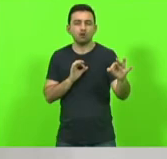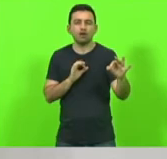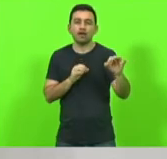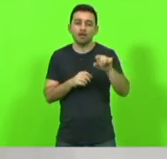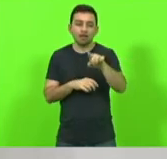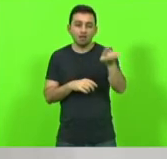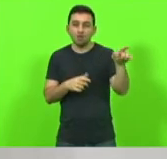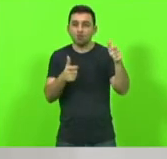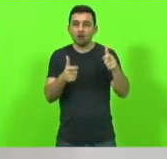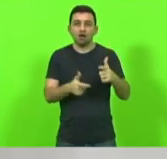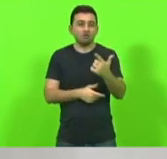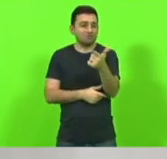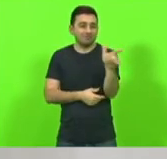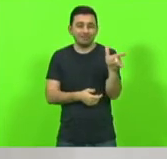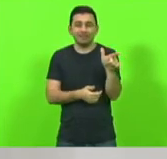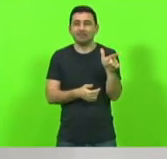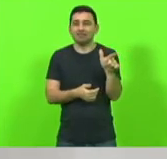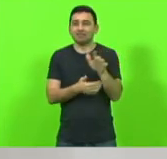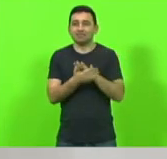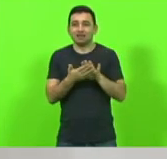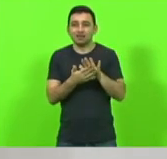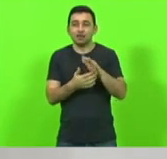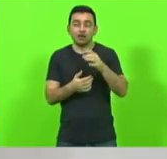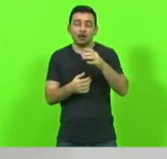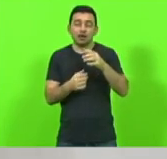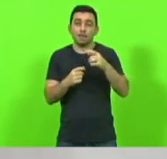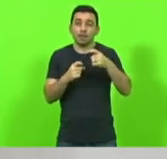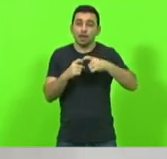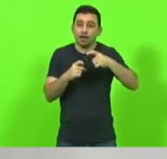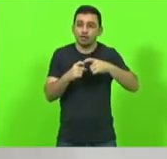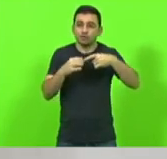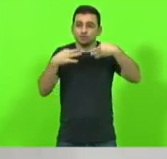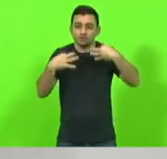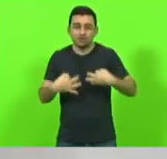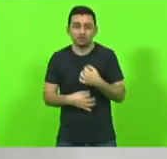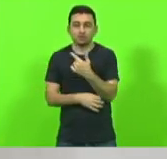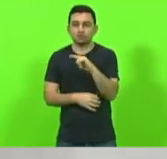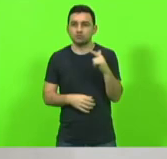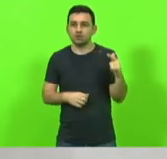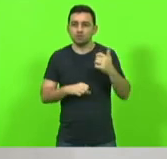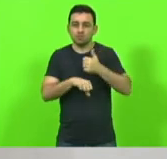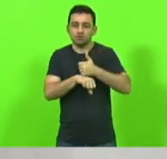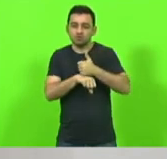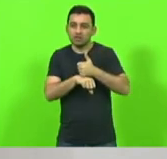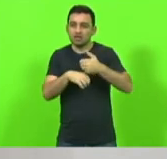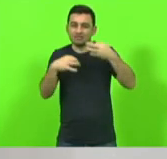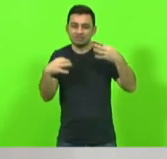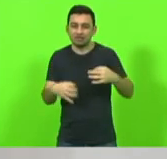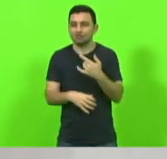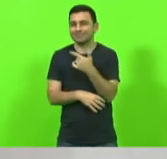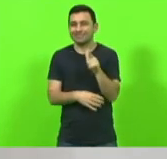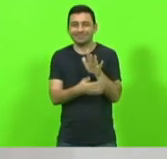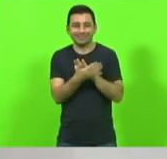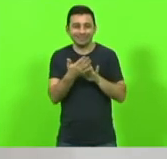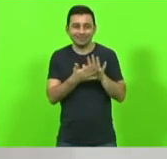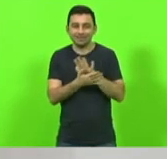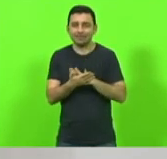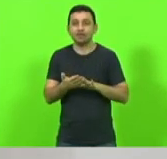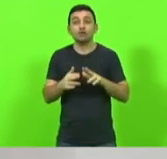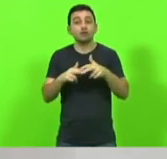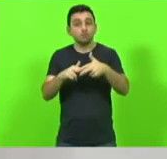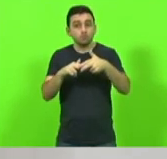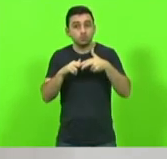não têm a medicina adequada, os profissionais, os equipamentos. Então, por isso, a